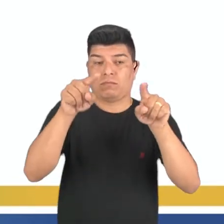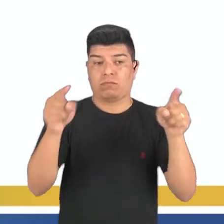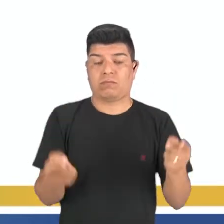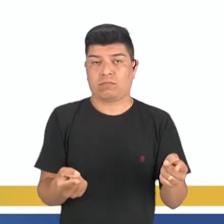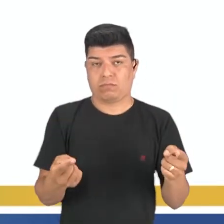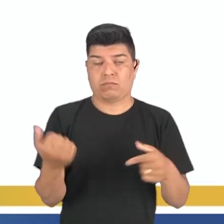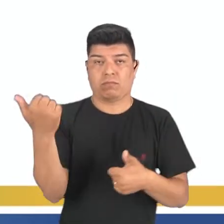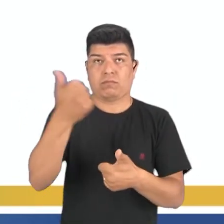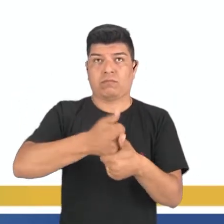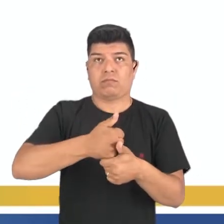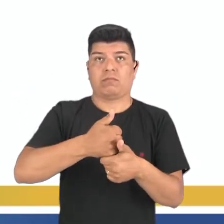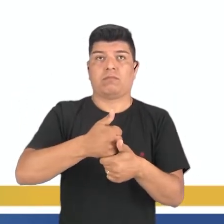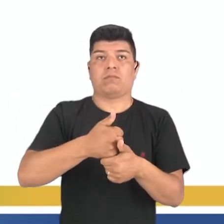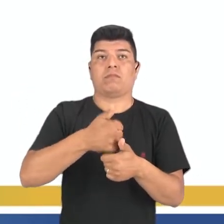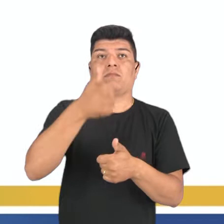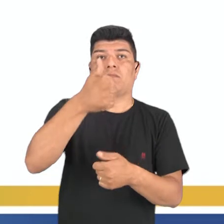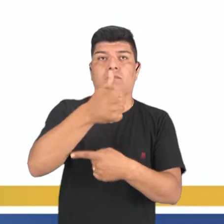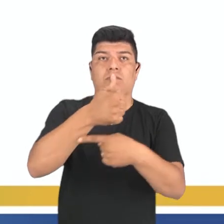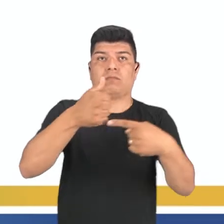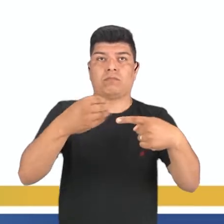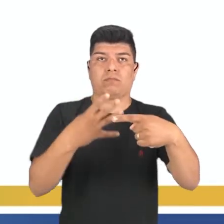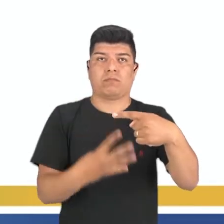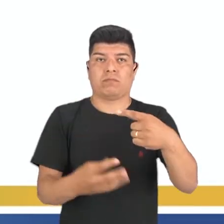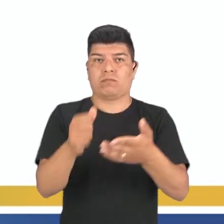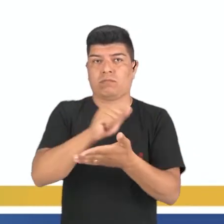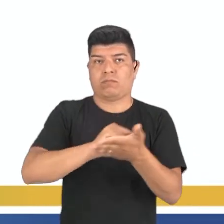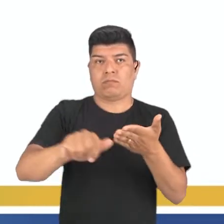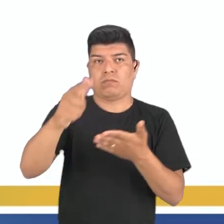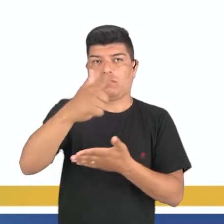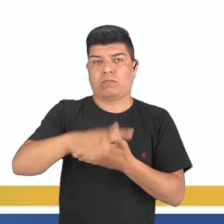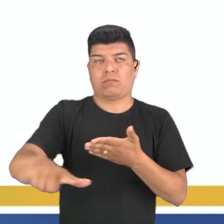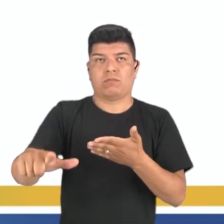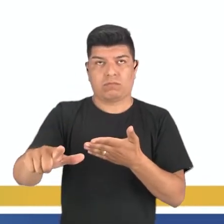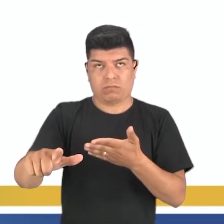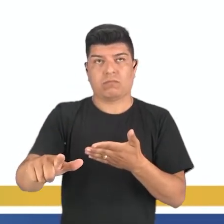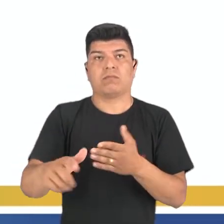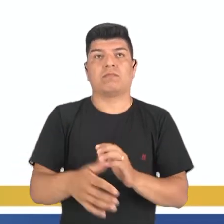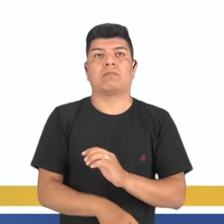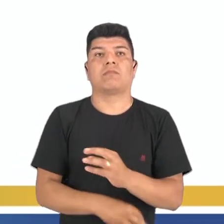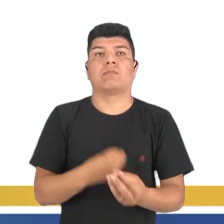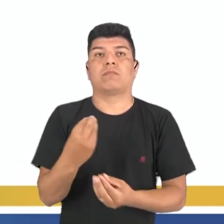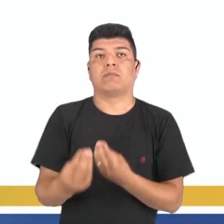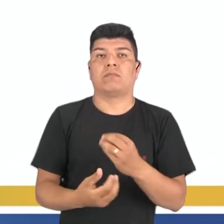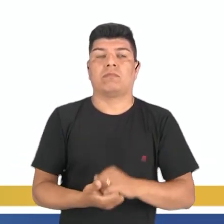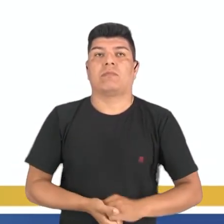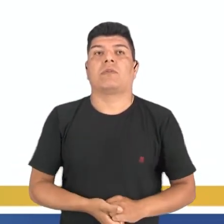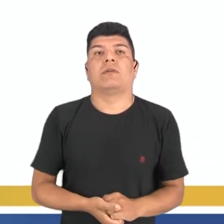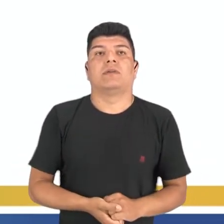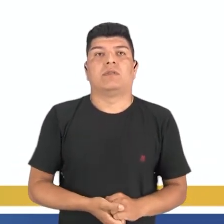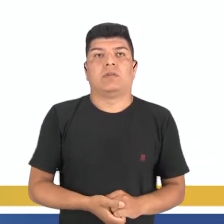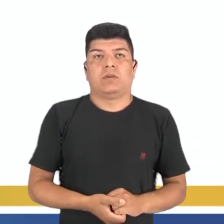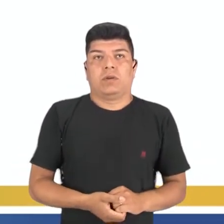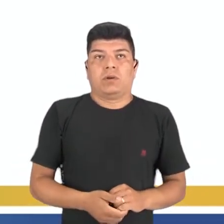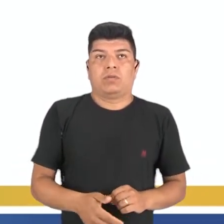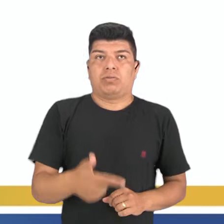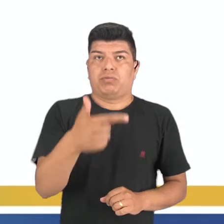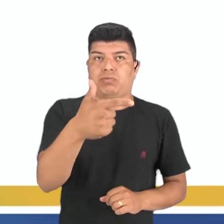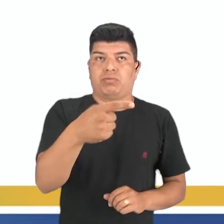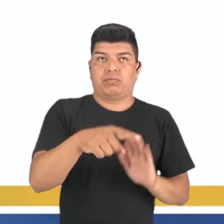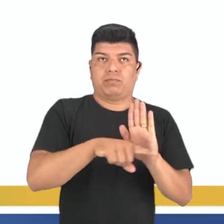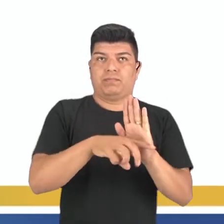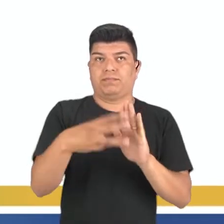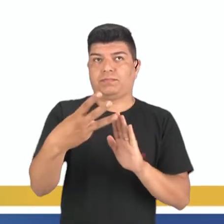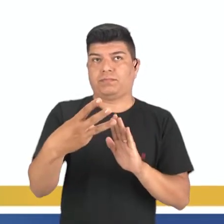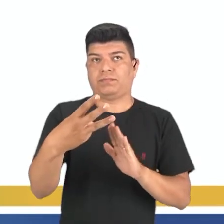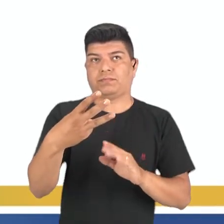vou substituir por menos 1/4. Então eu vou reescrever a minha expressão. Olha como vai ficar. 2/3